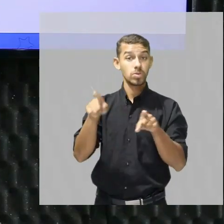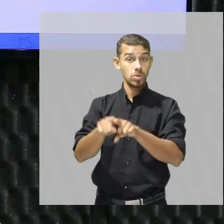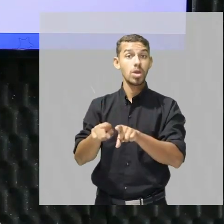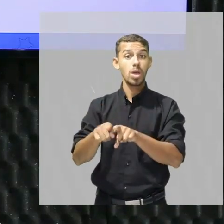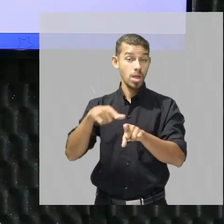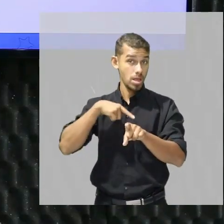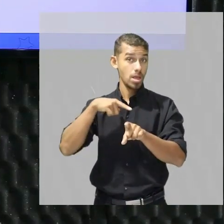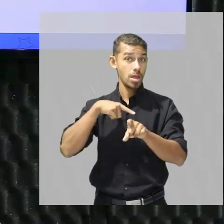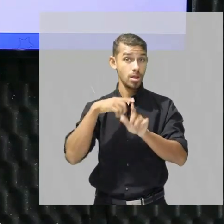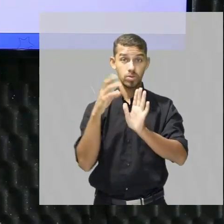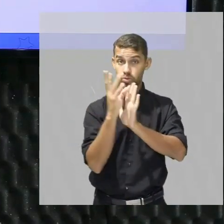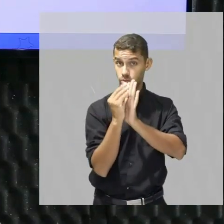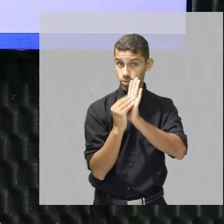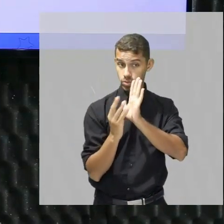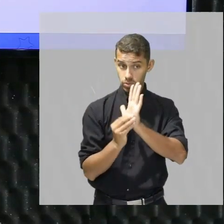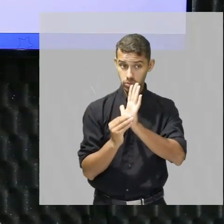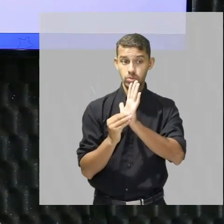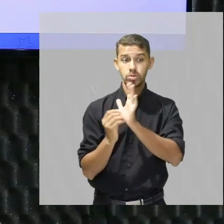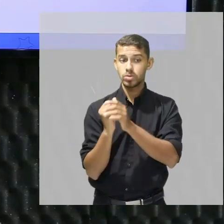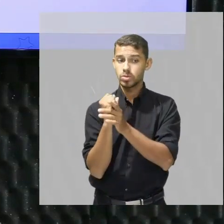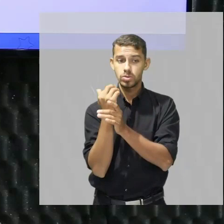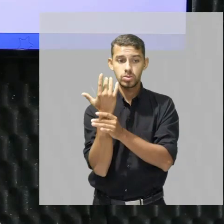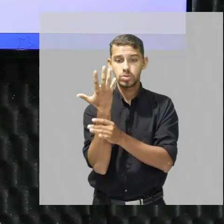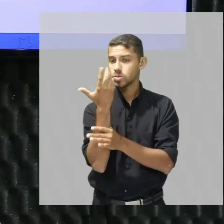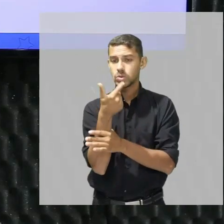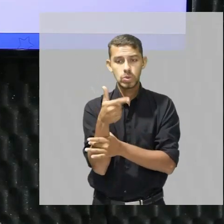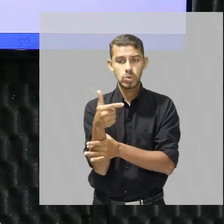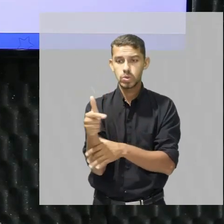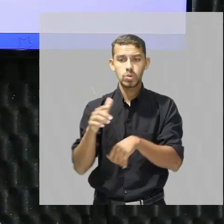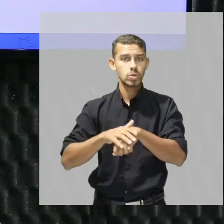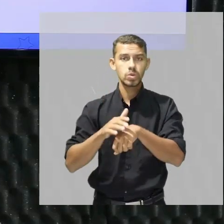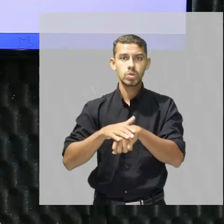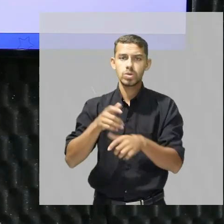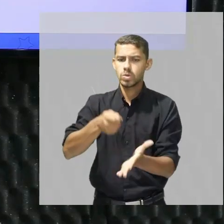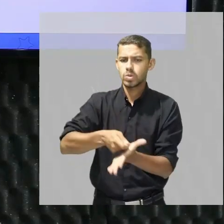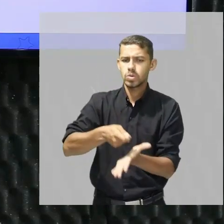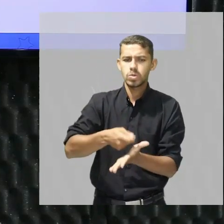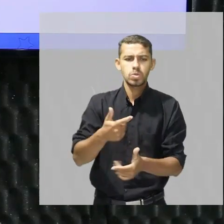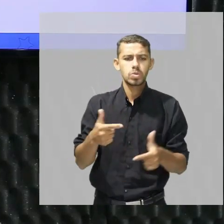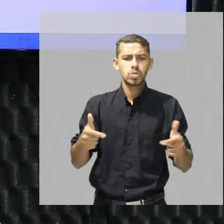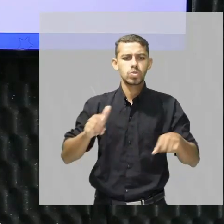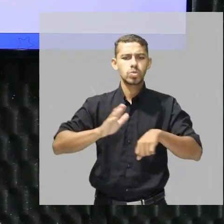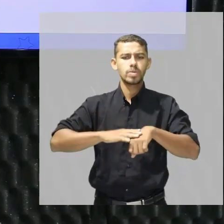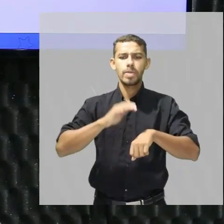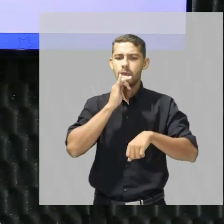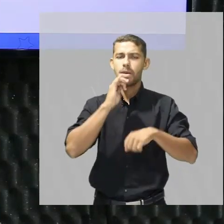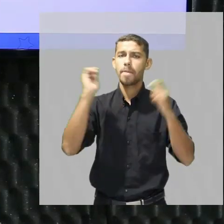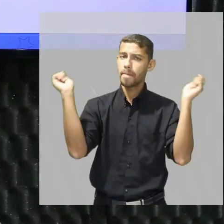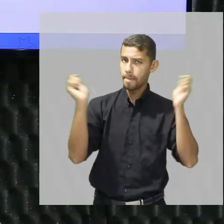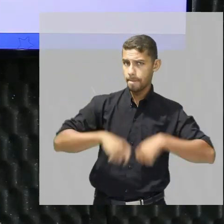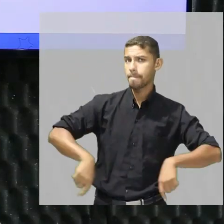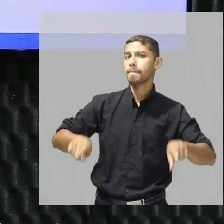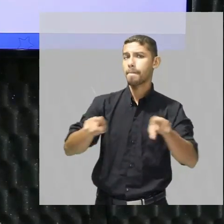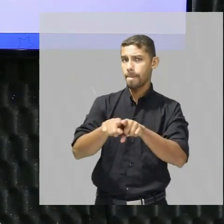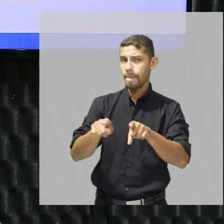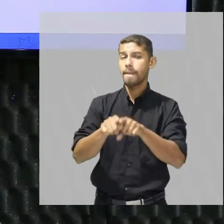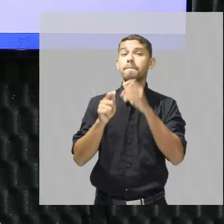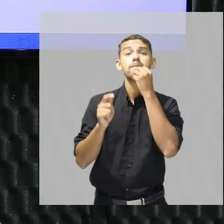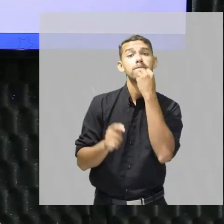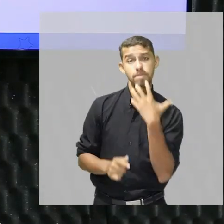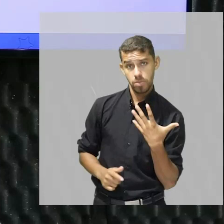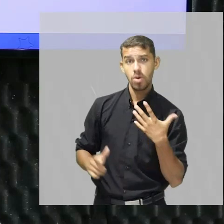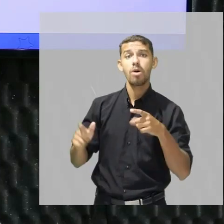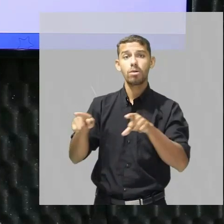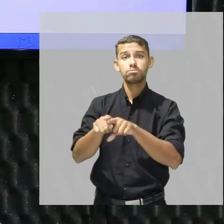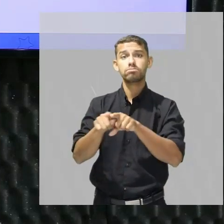de planta pioneira. É uma planta que não tem muita exigência, tá? Ela precisa basicamente de uma boa